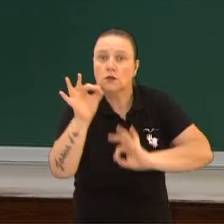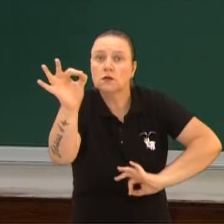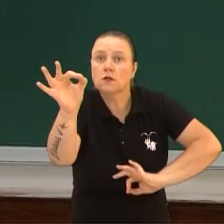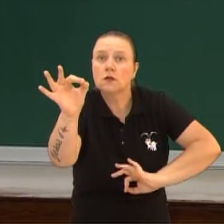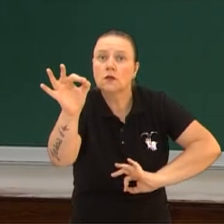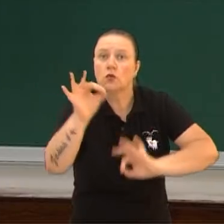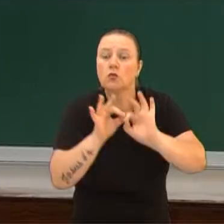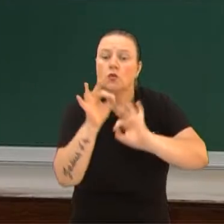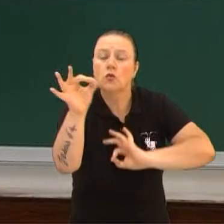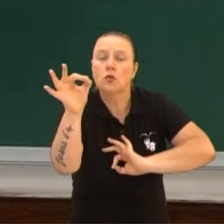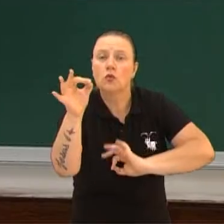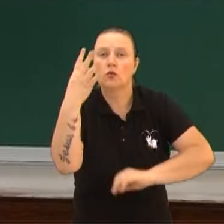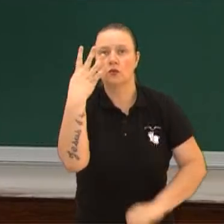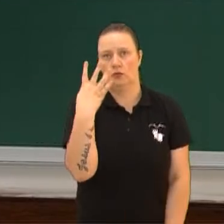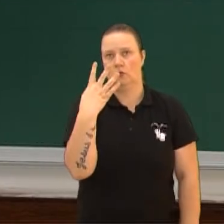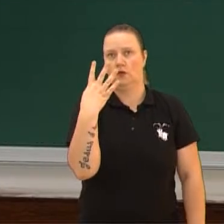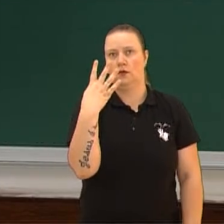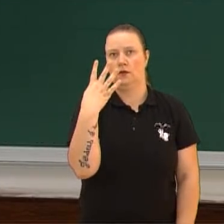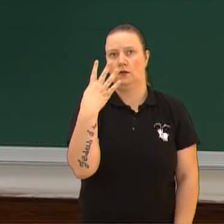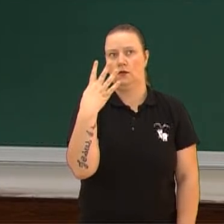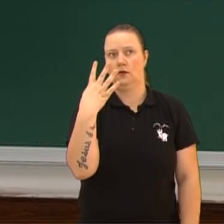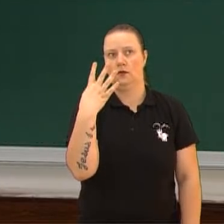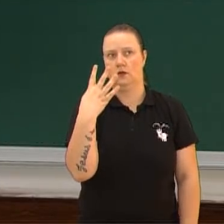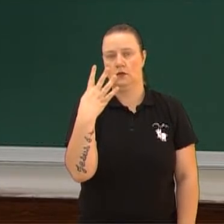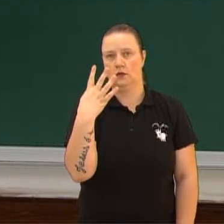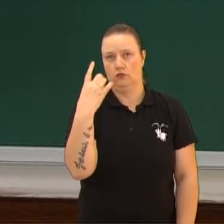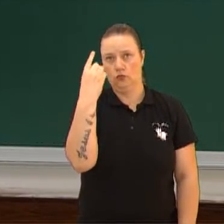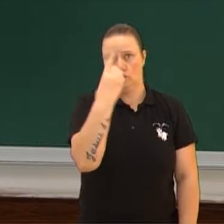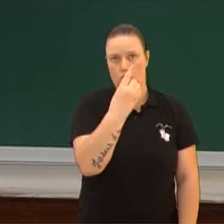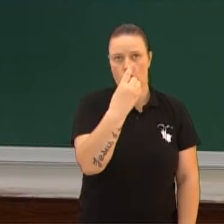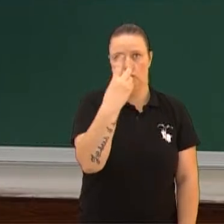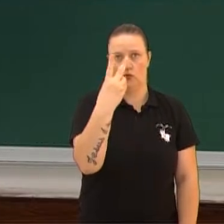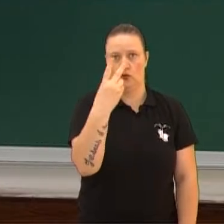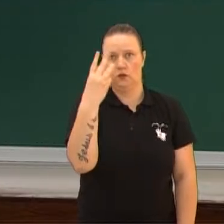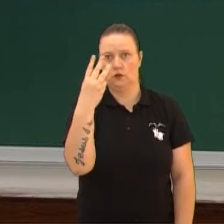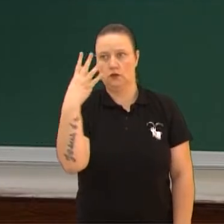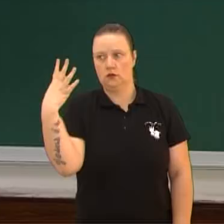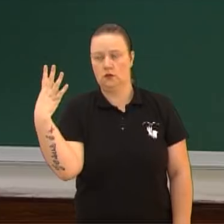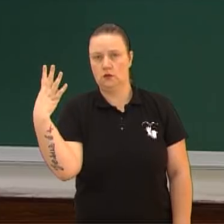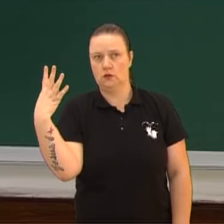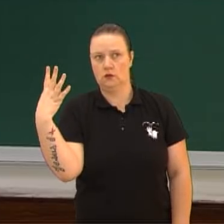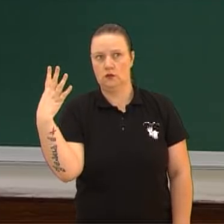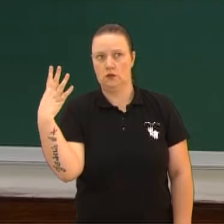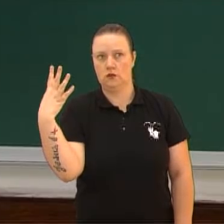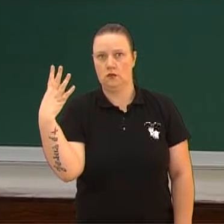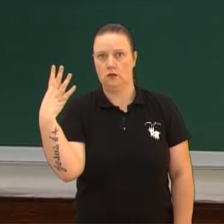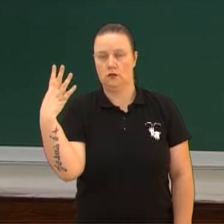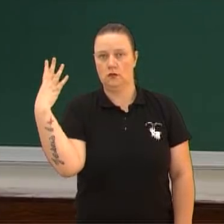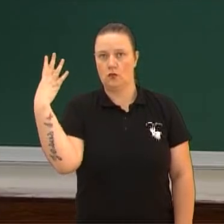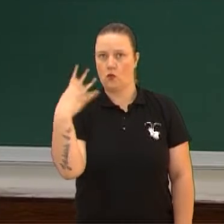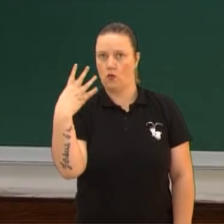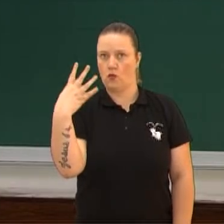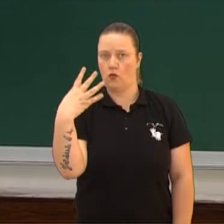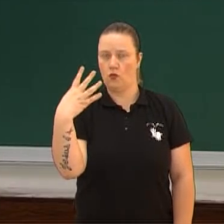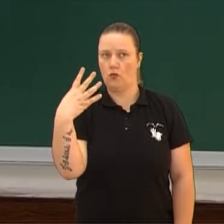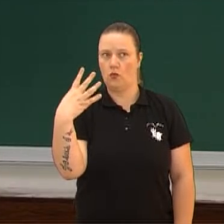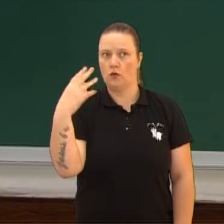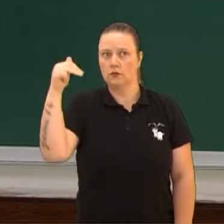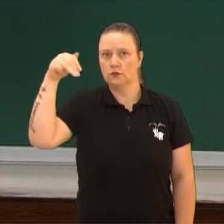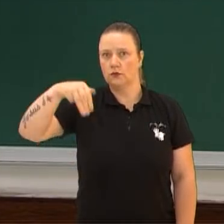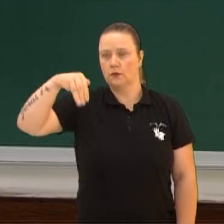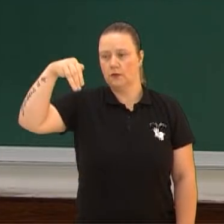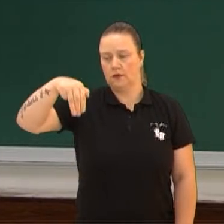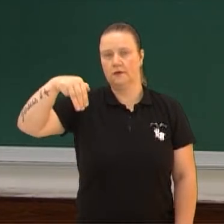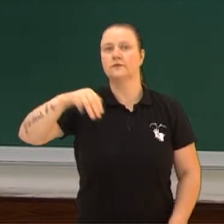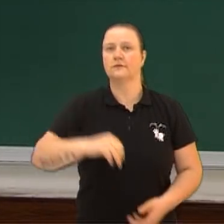percorre? É quanto? 1 para cada letra. Então, o João, 1, 2, 3, 4. Né? Então, 1 mais